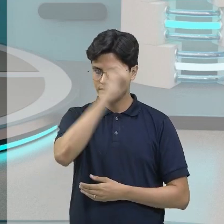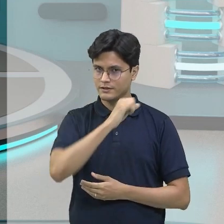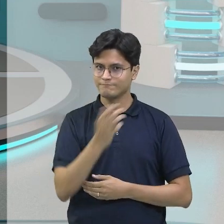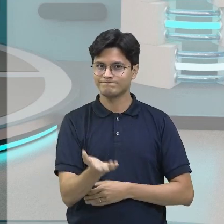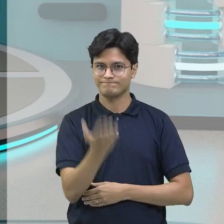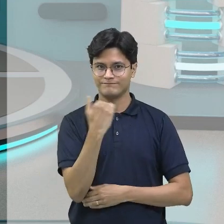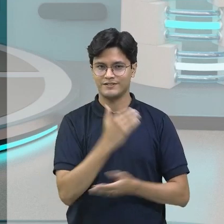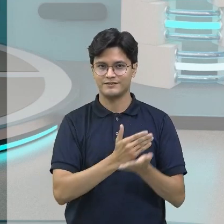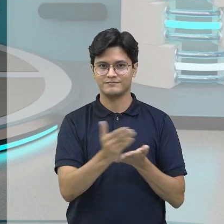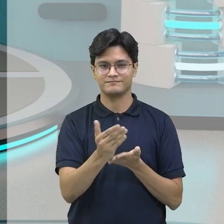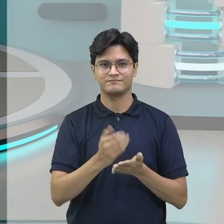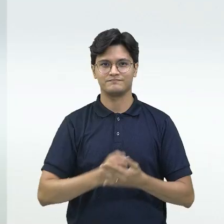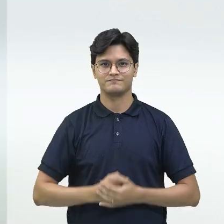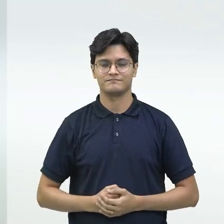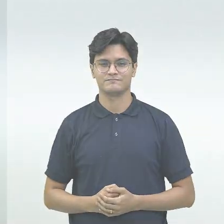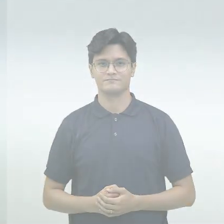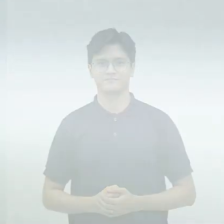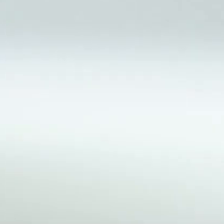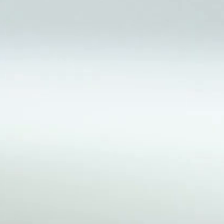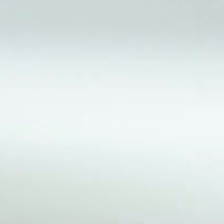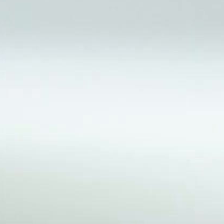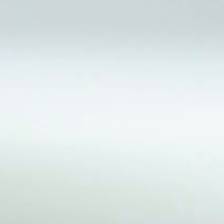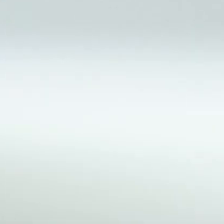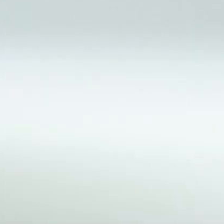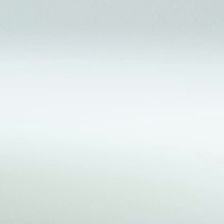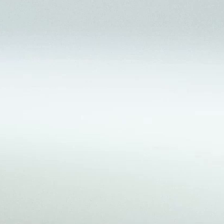vem comigo!